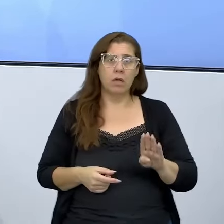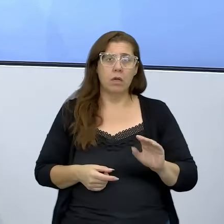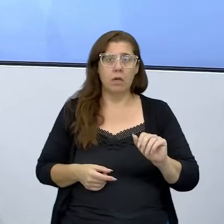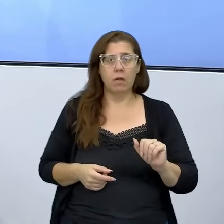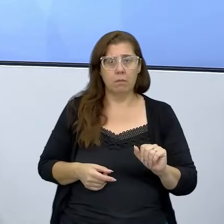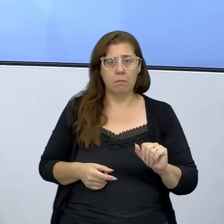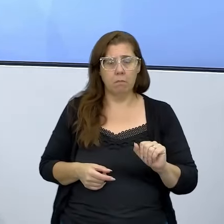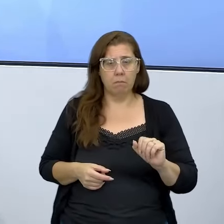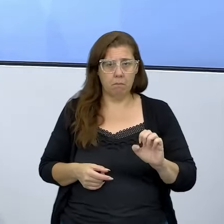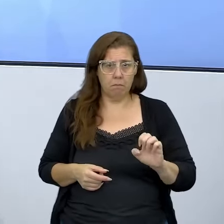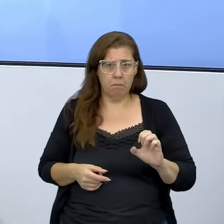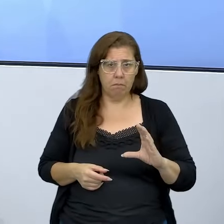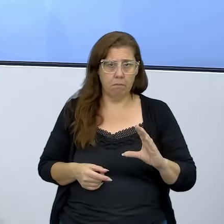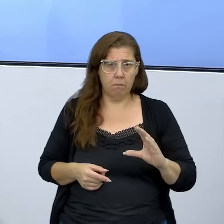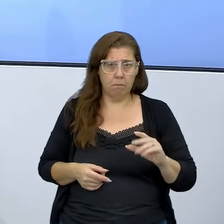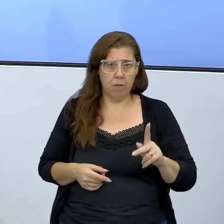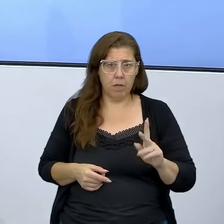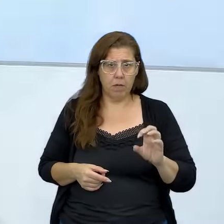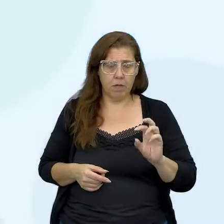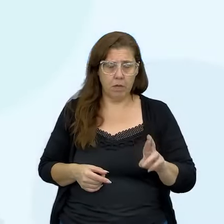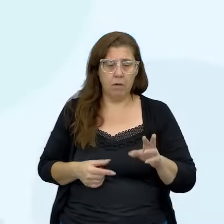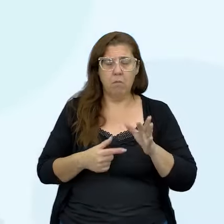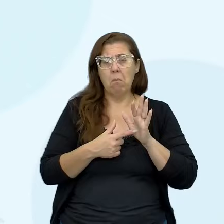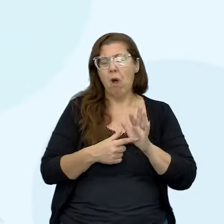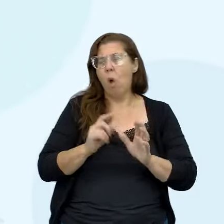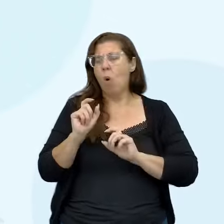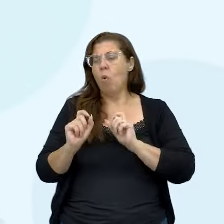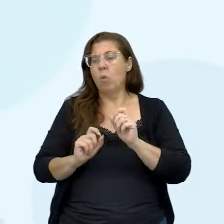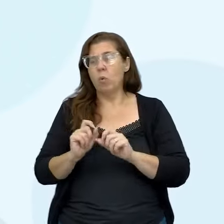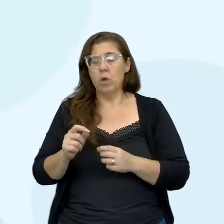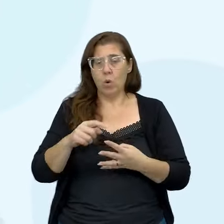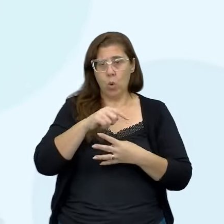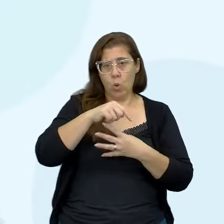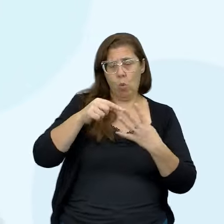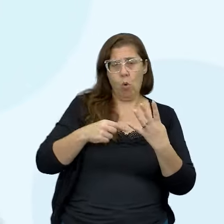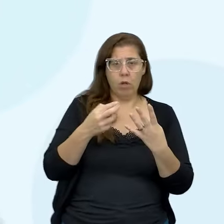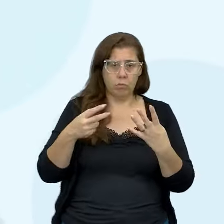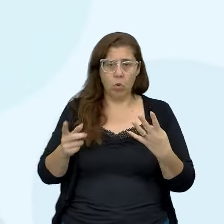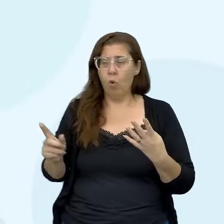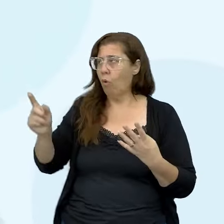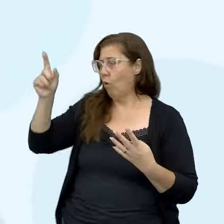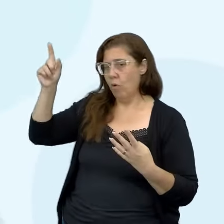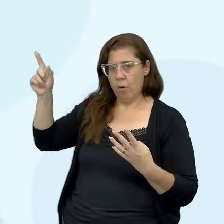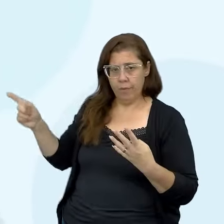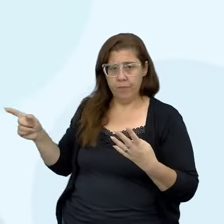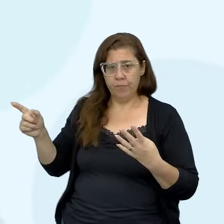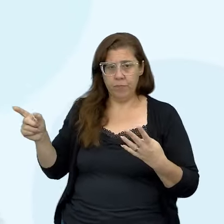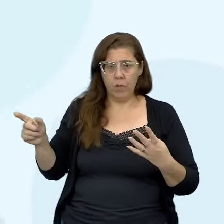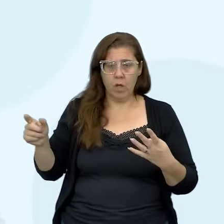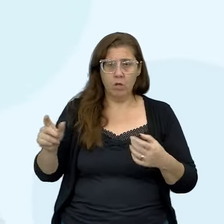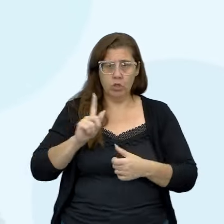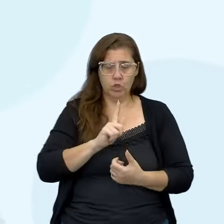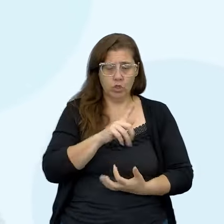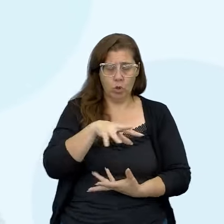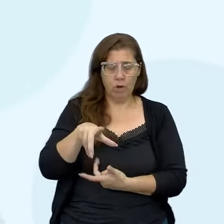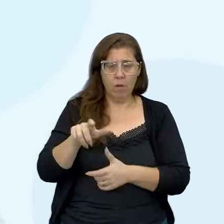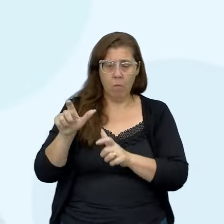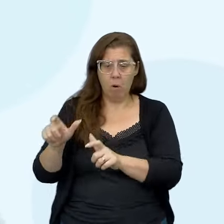os elementos de risco, né? Que ele traz essa questão de 4 elementos aí, que é a deslocalização